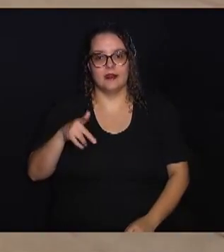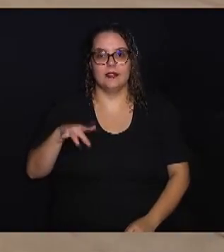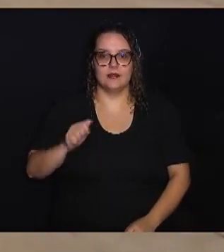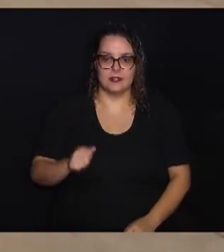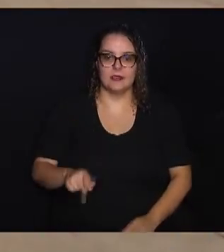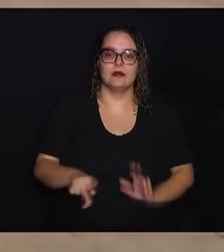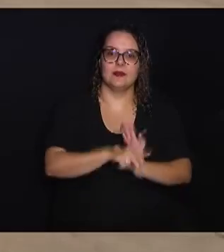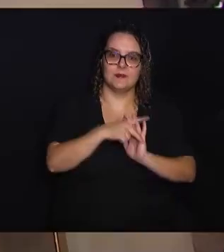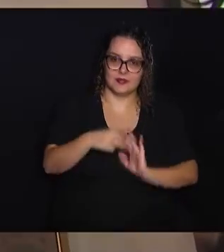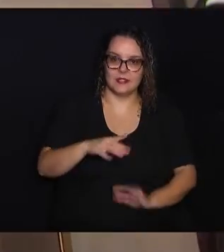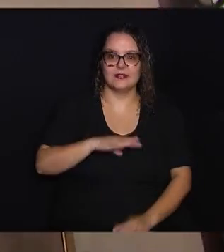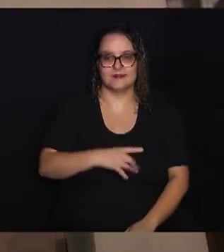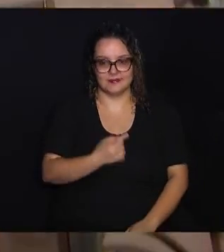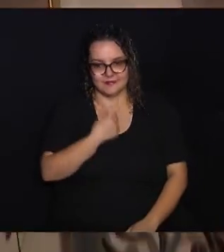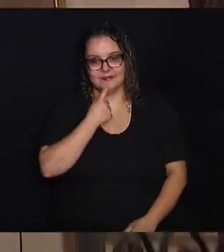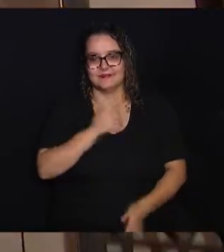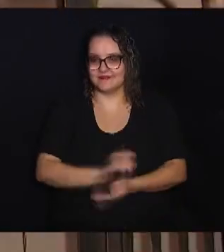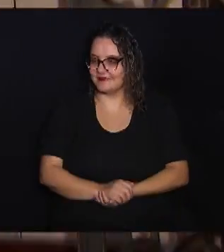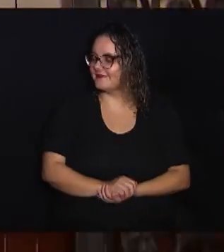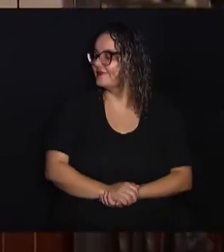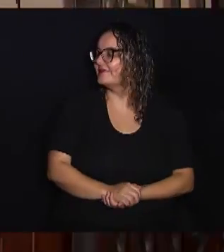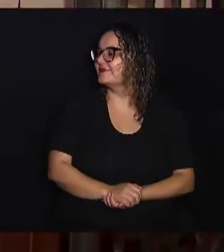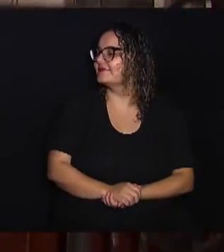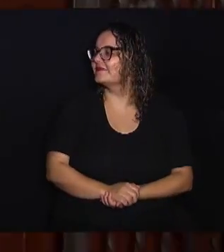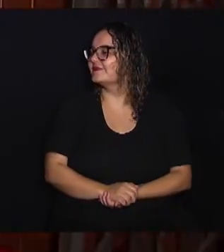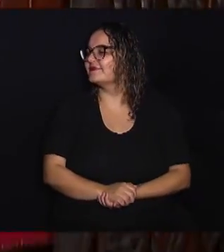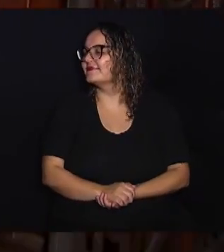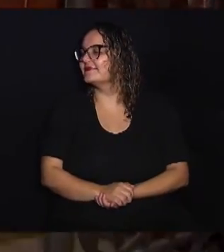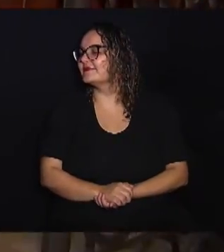à cidade de Campinas.